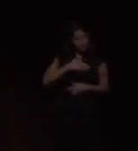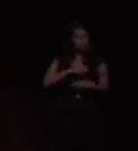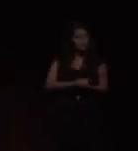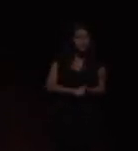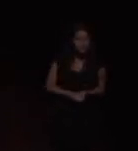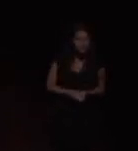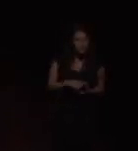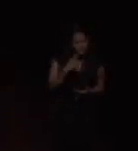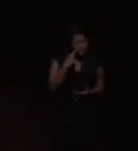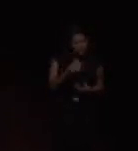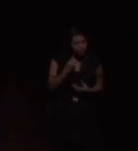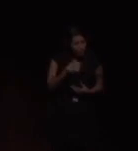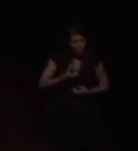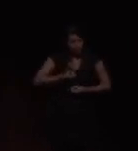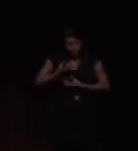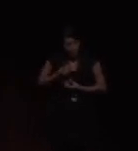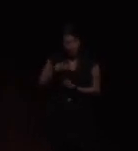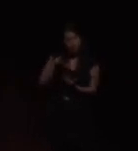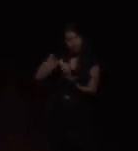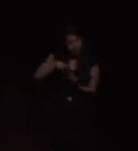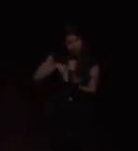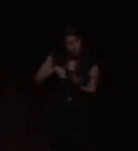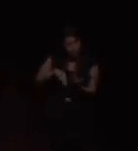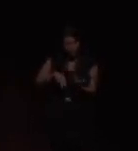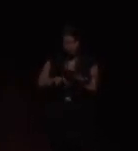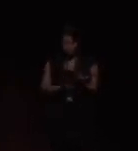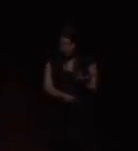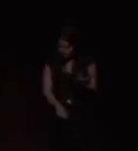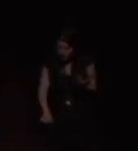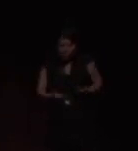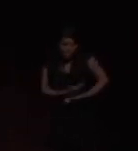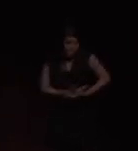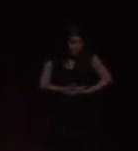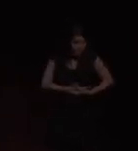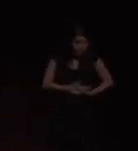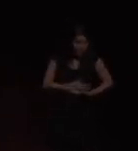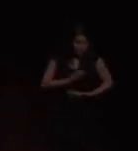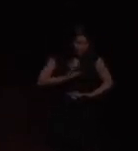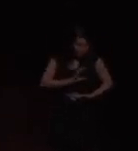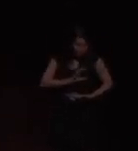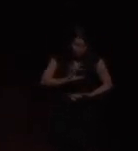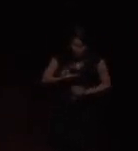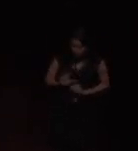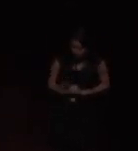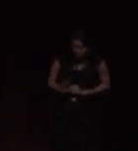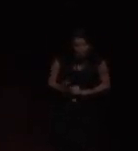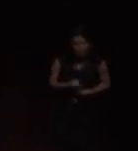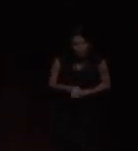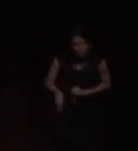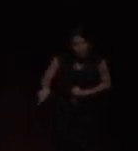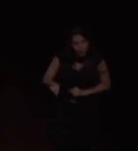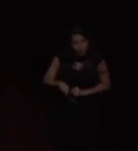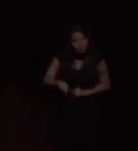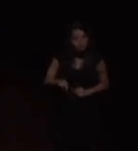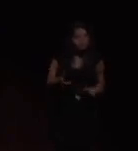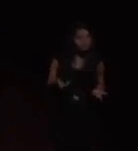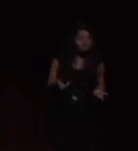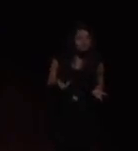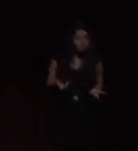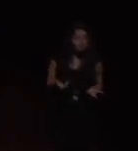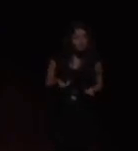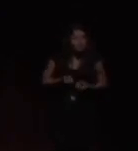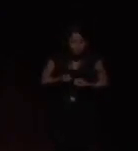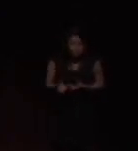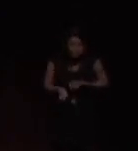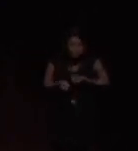poesias gera nelas, uma série de ferramentas, de alguma forma,